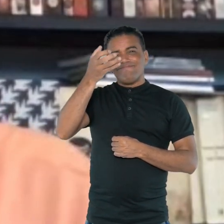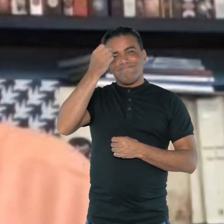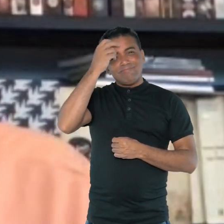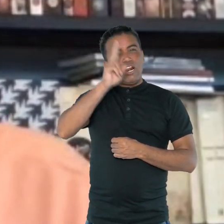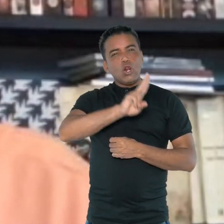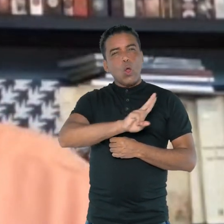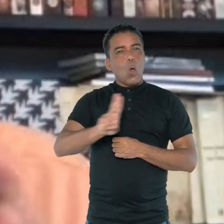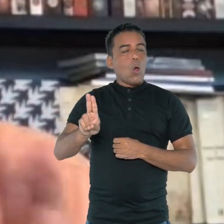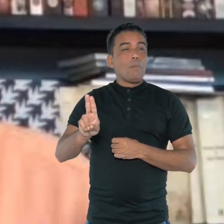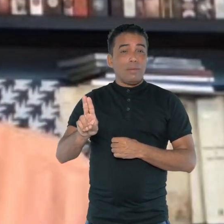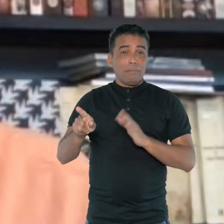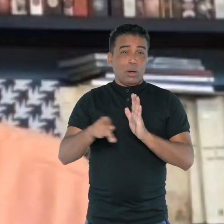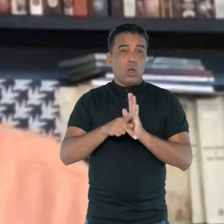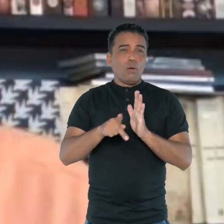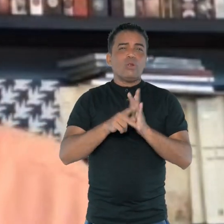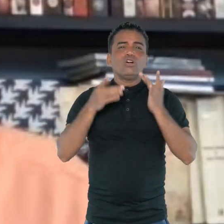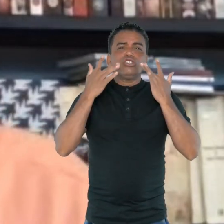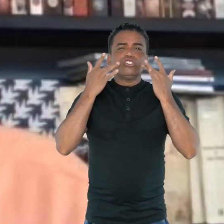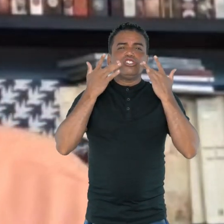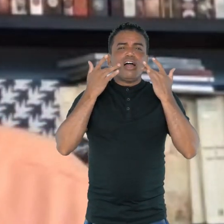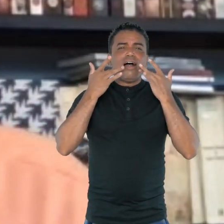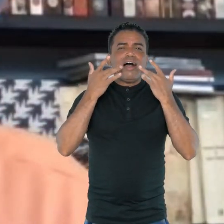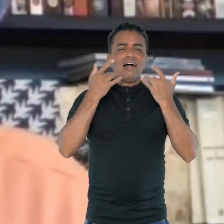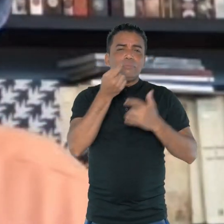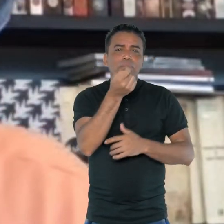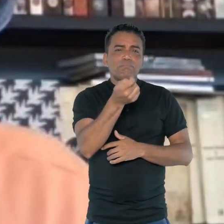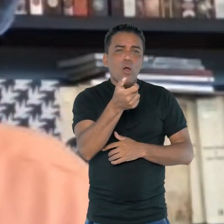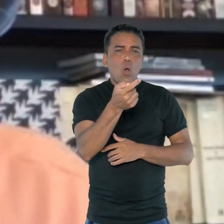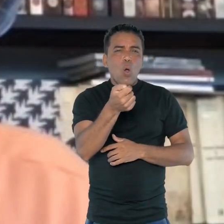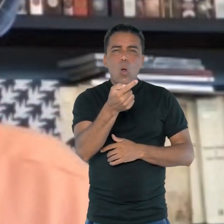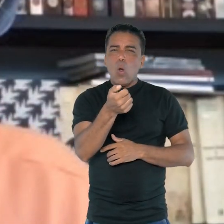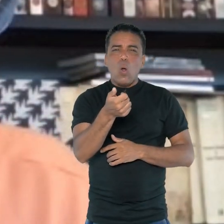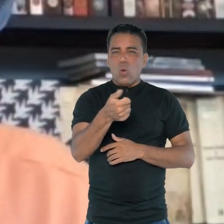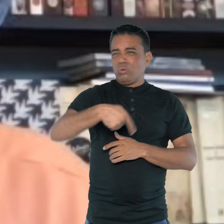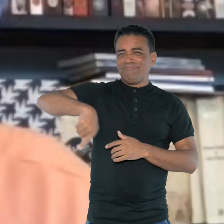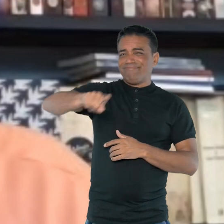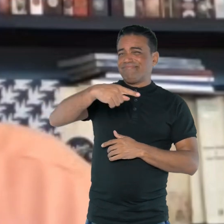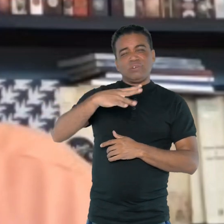autor, autor de teatro pouquíssimo conhecido,